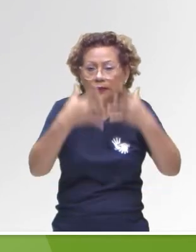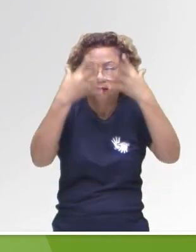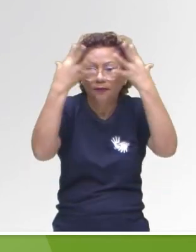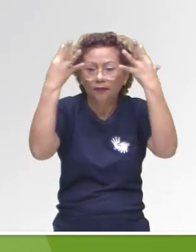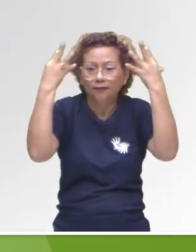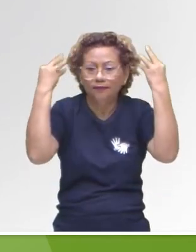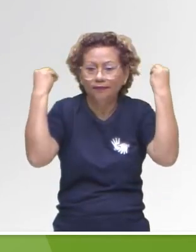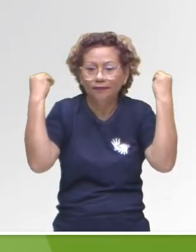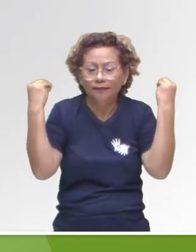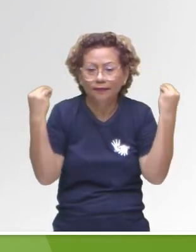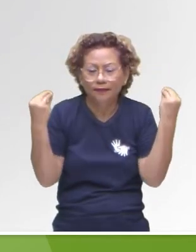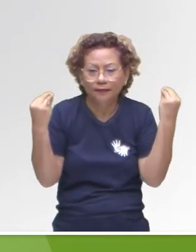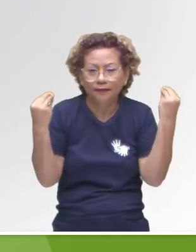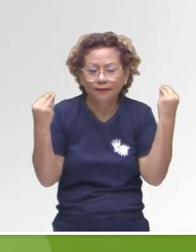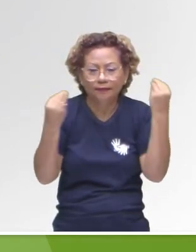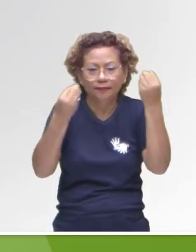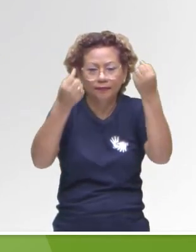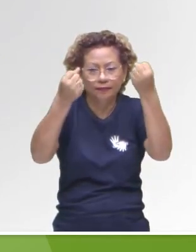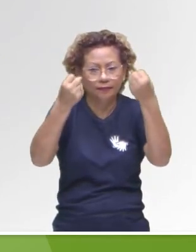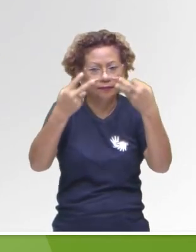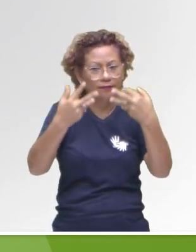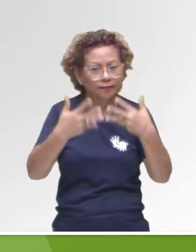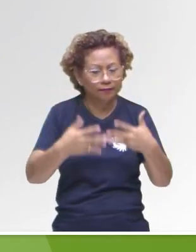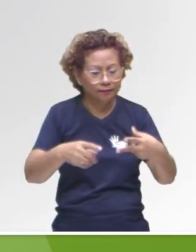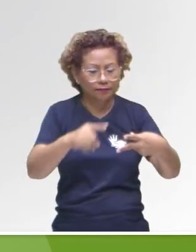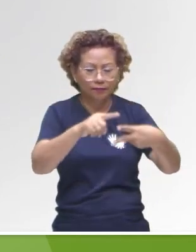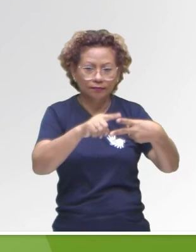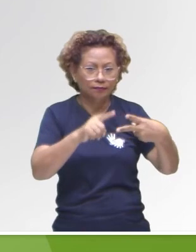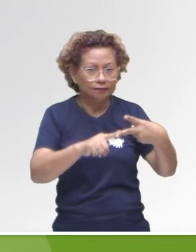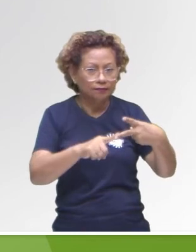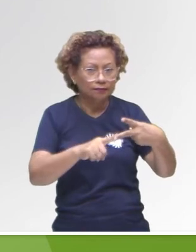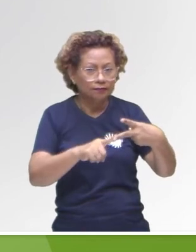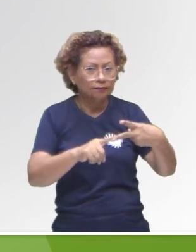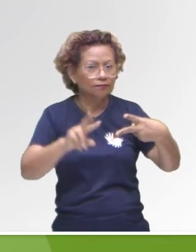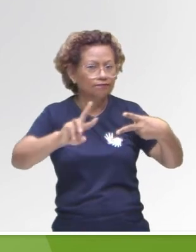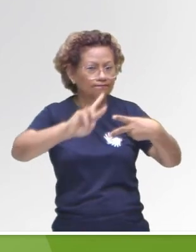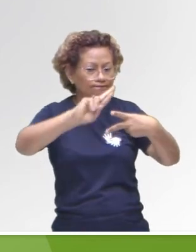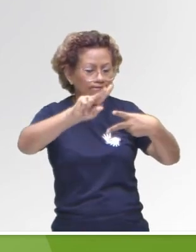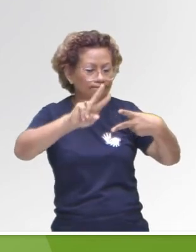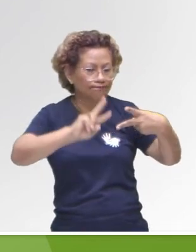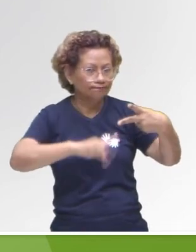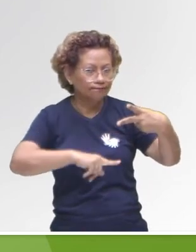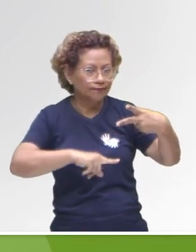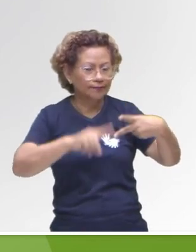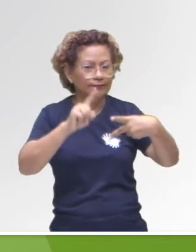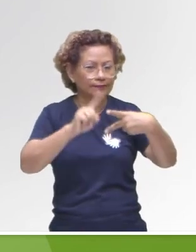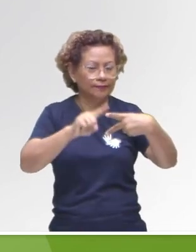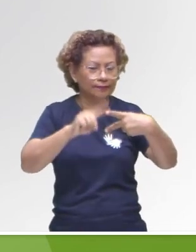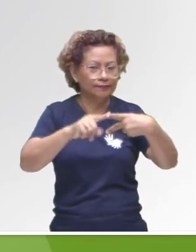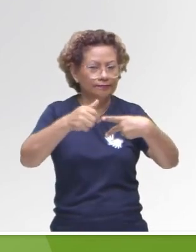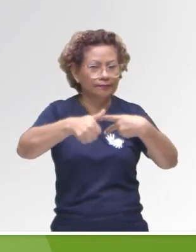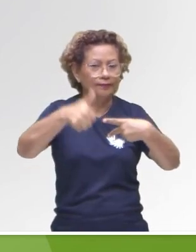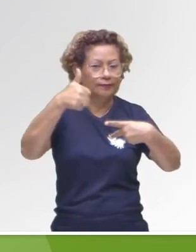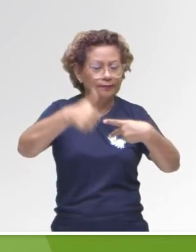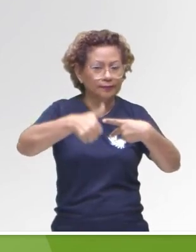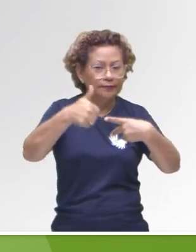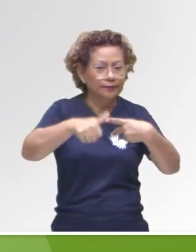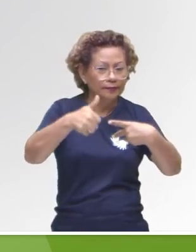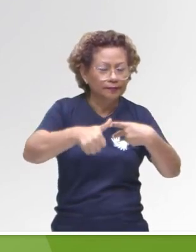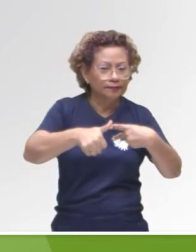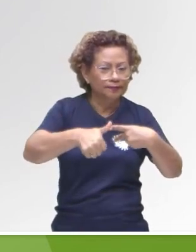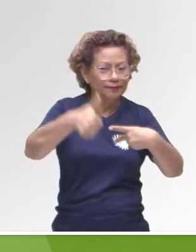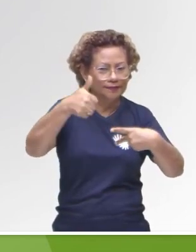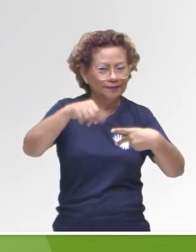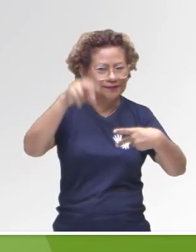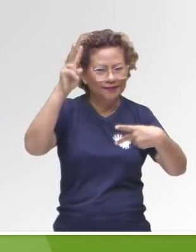nessa explicação, nesse mundo aí de formas de calcular capacitância equivalente